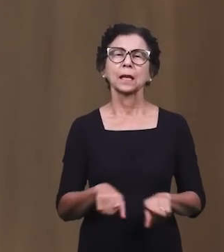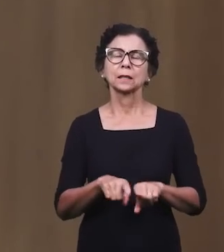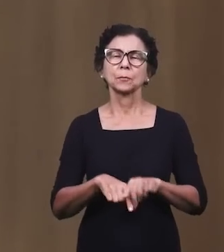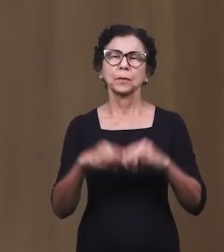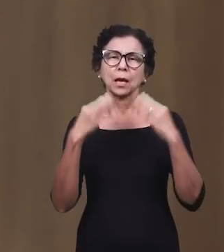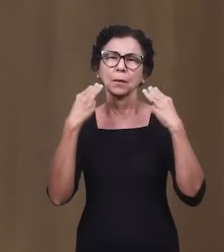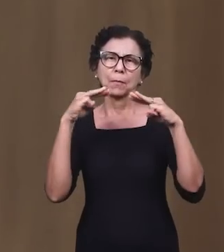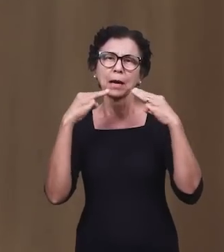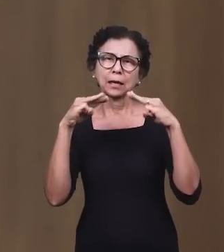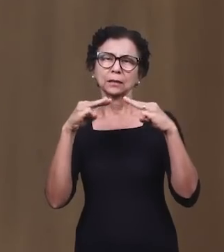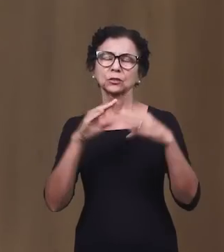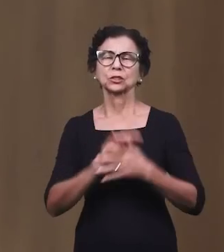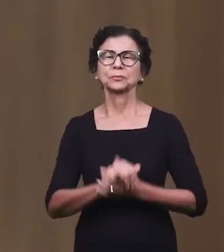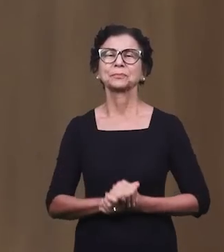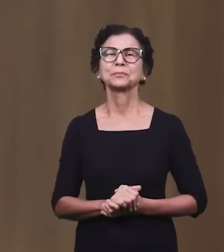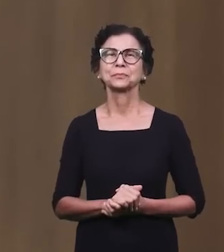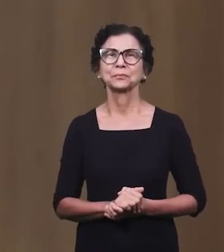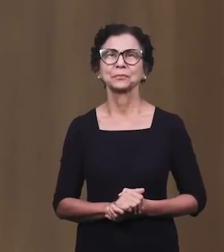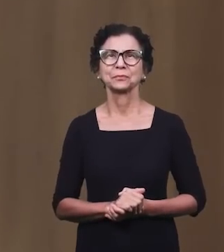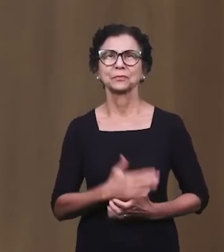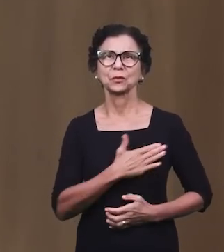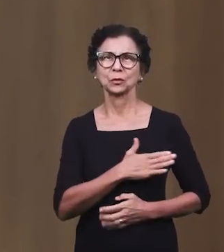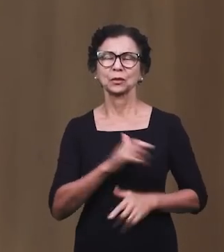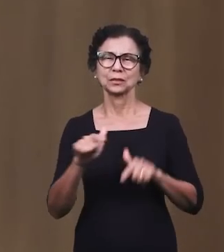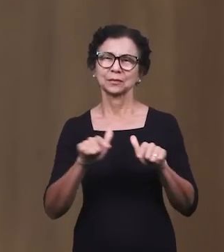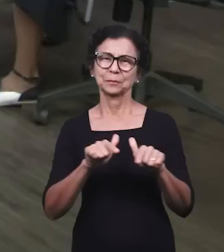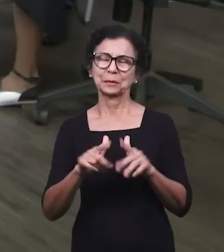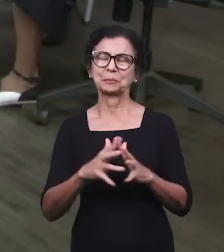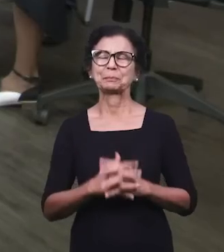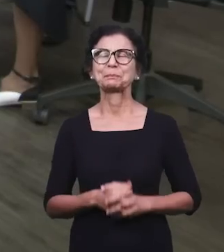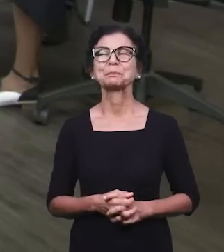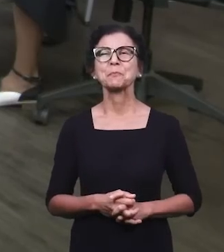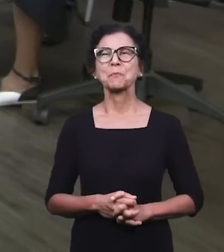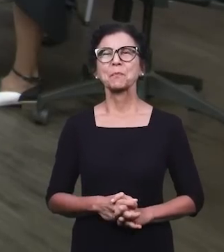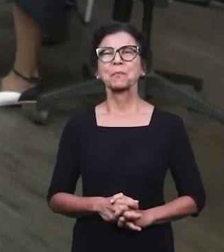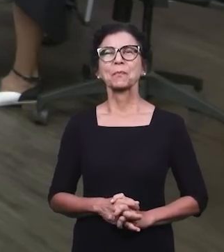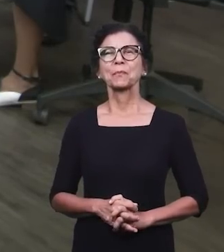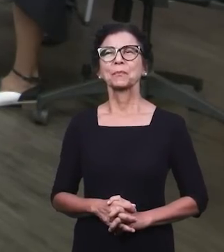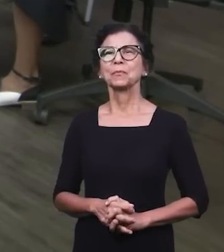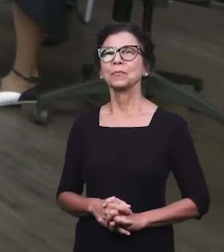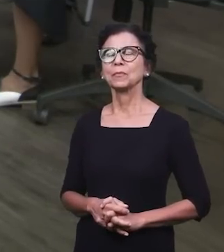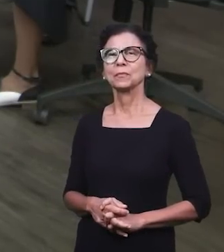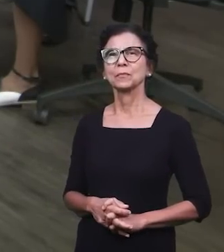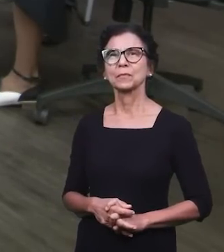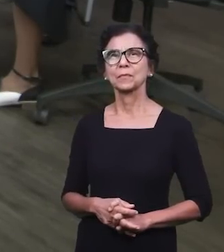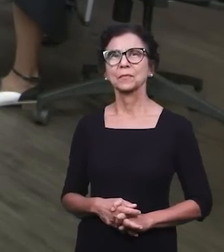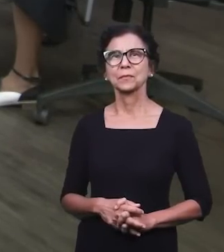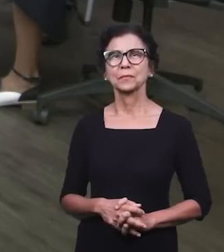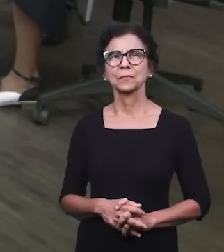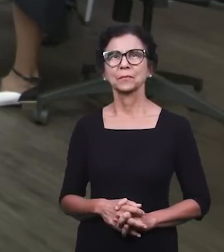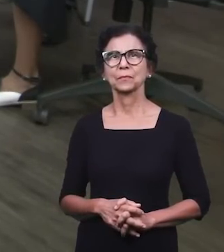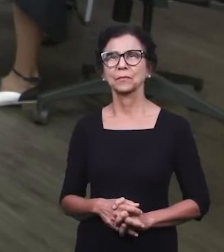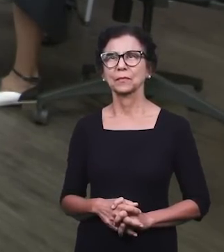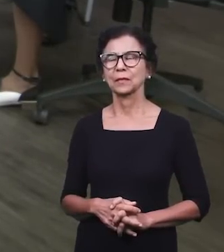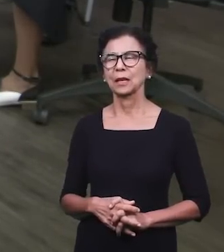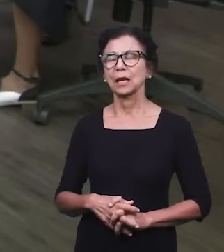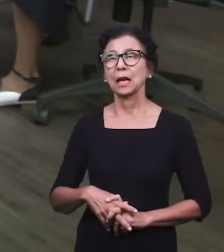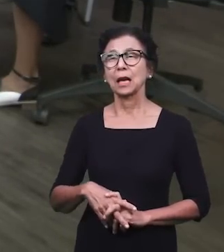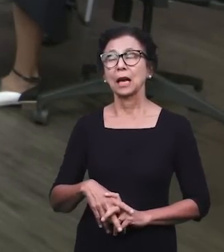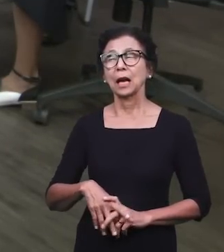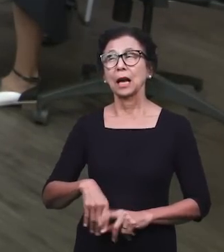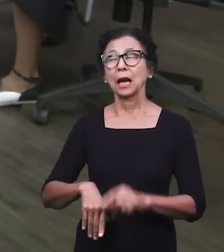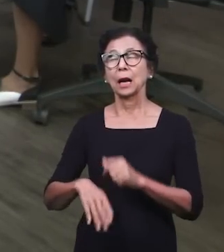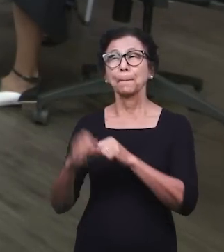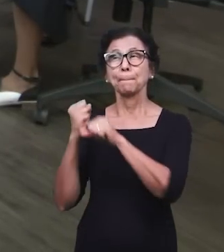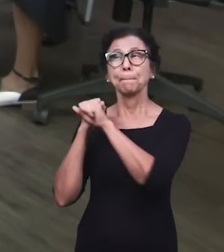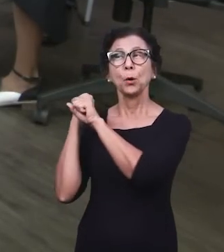gosto muito de trabalhar e atuo também nessa área. Muito bem. Andréia, quando o Júlio fala que ele é contador há muitos anos, eu